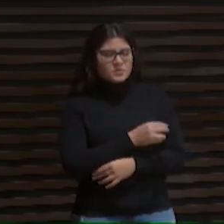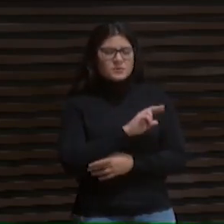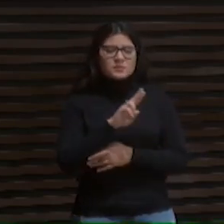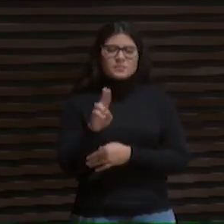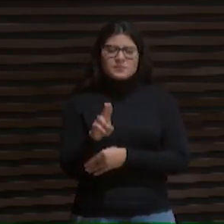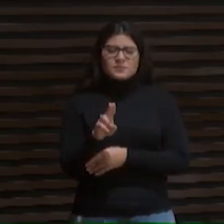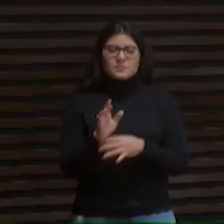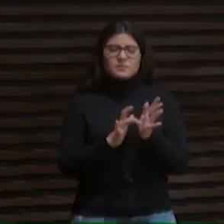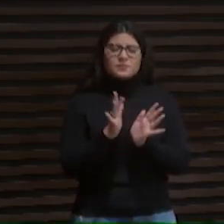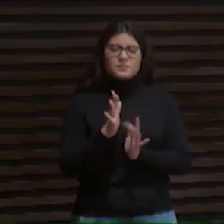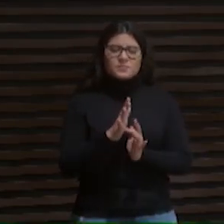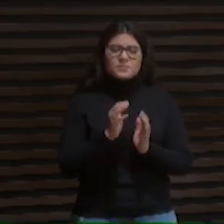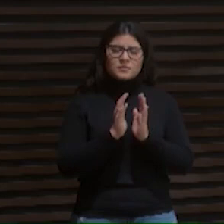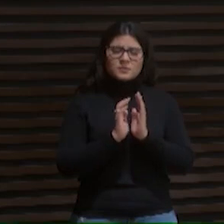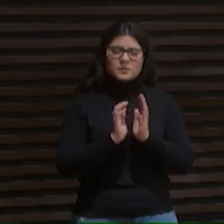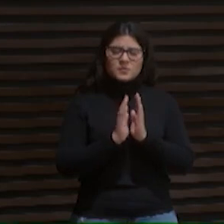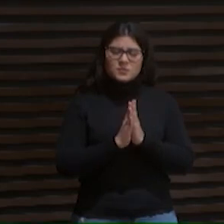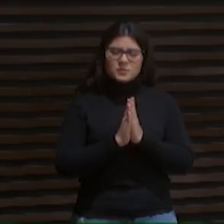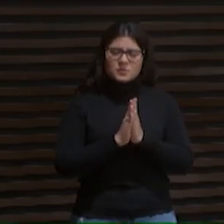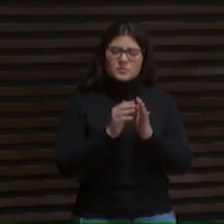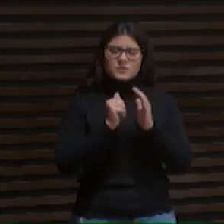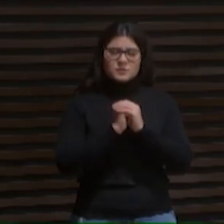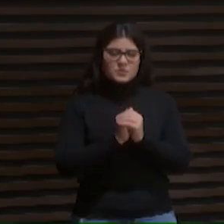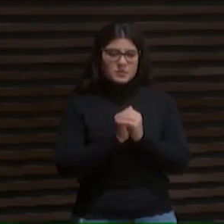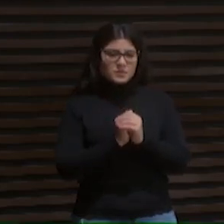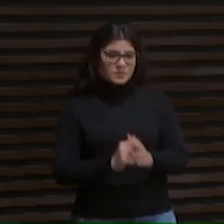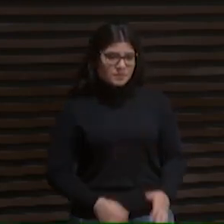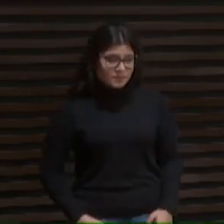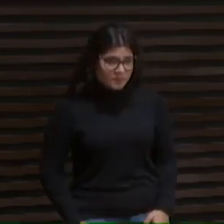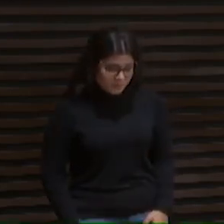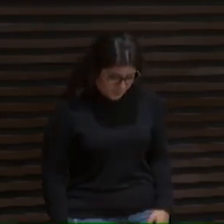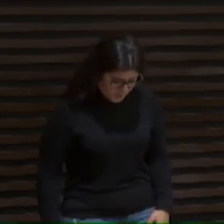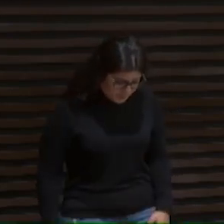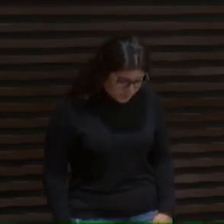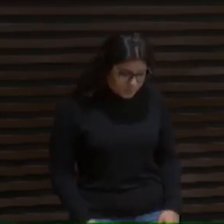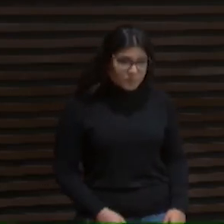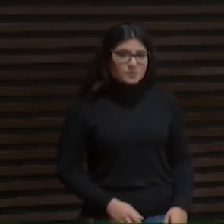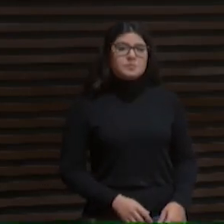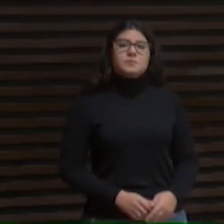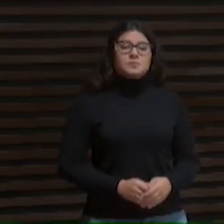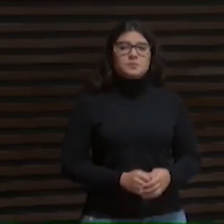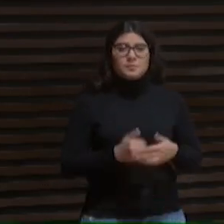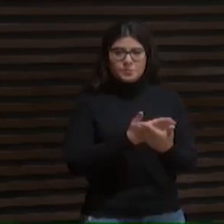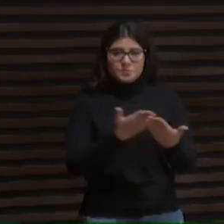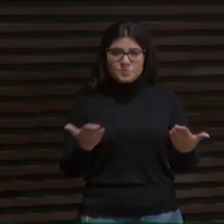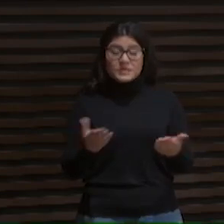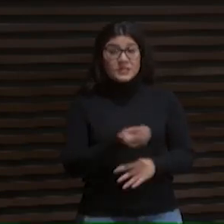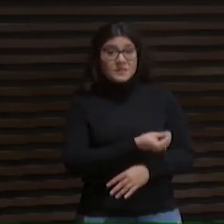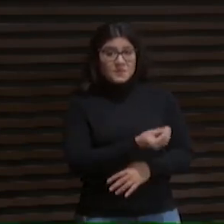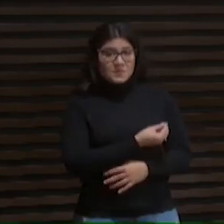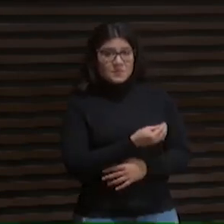nome de Jesus que oramos. Amém. Meus irmãos,